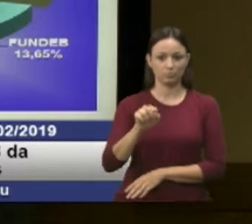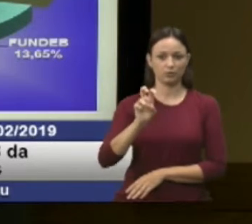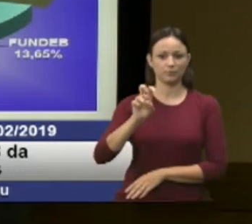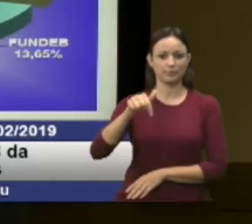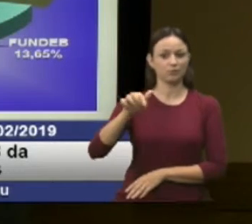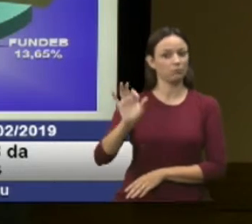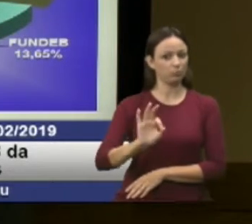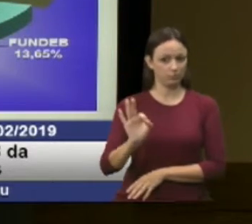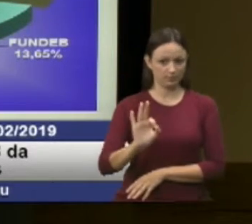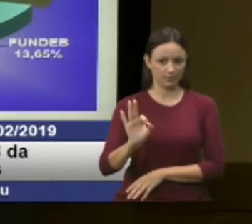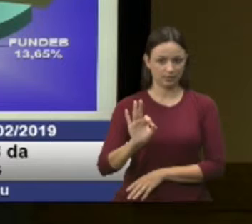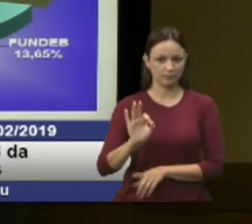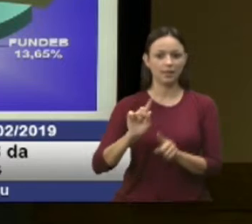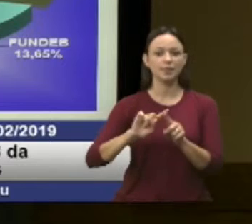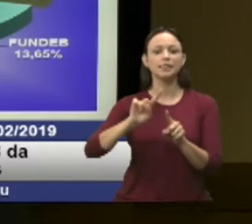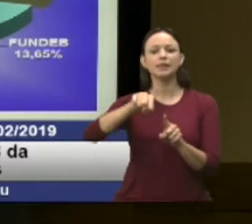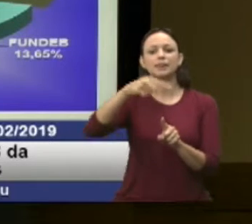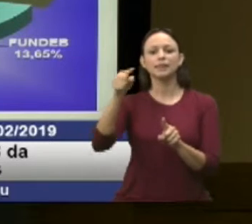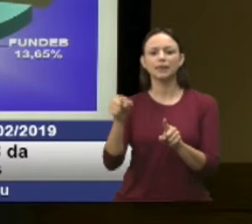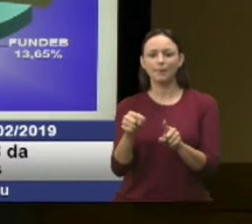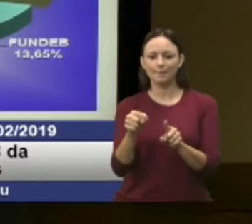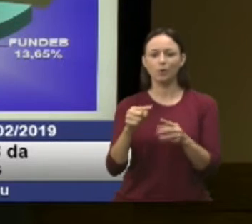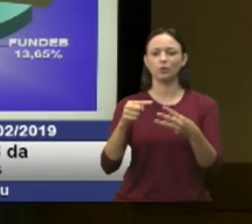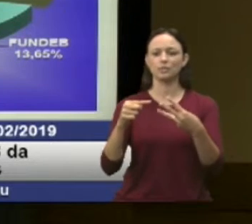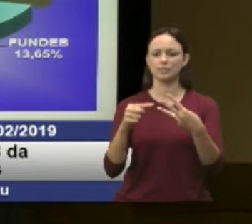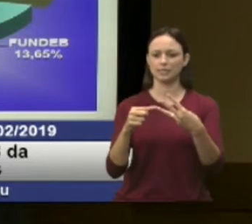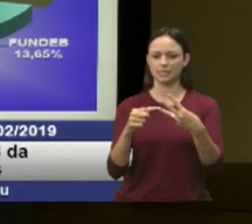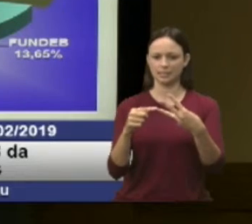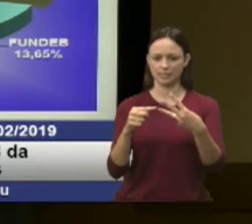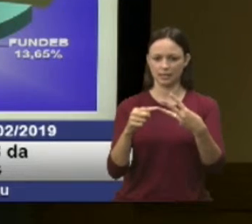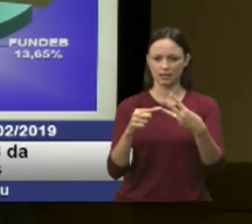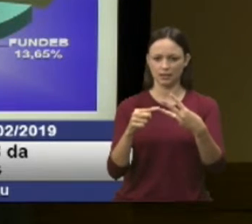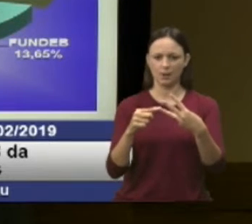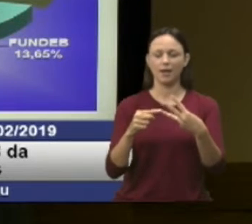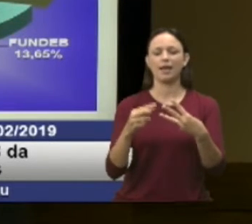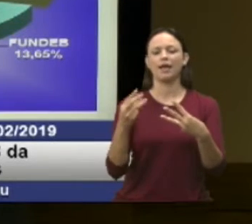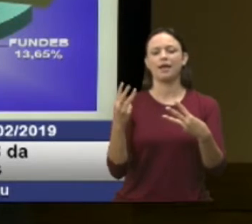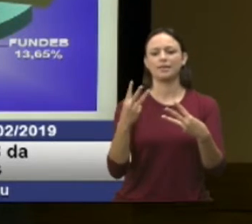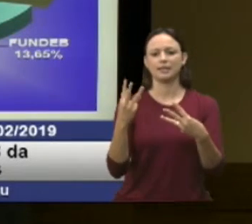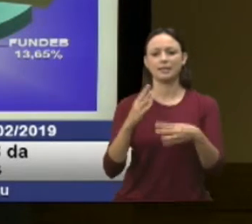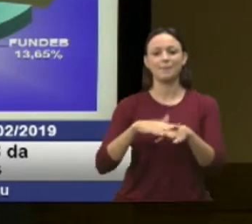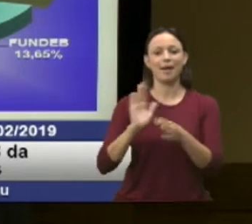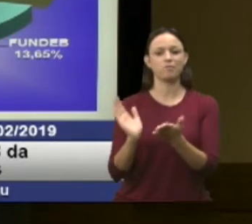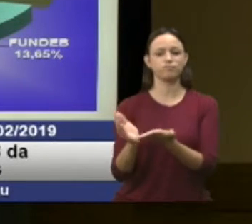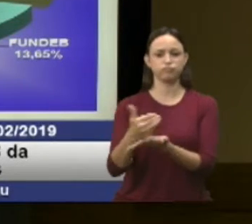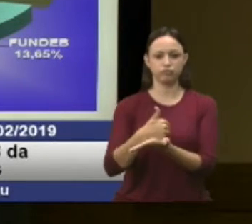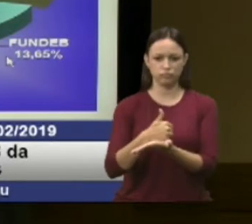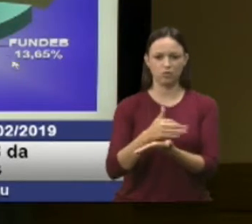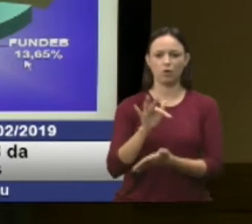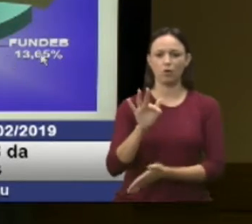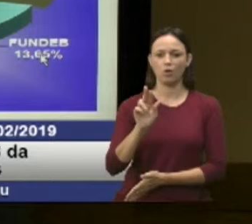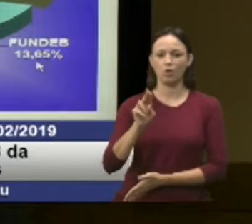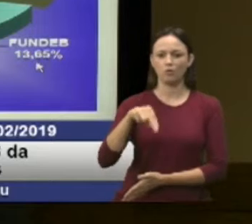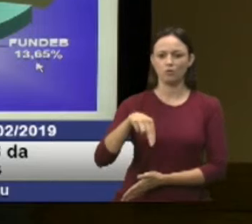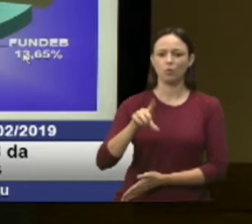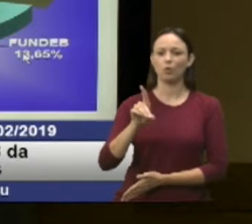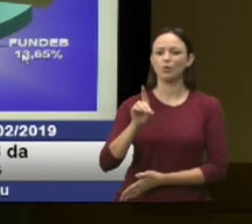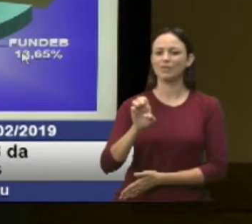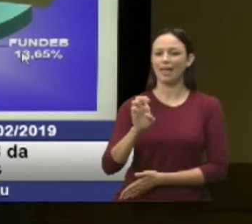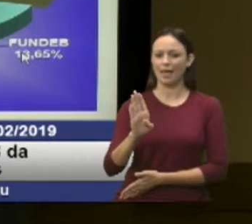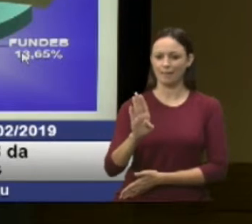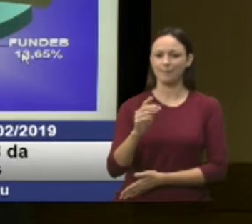14,57. Depois, a terceira maior arrecadação nossa é o Fundeb, com